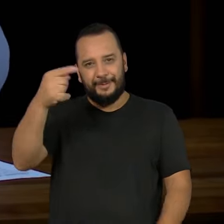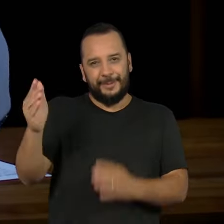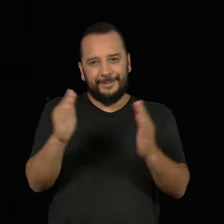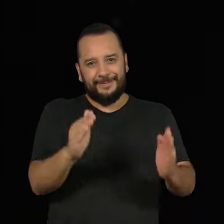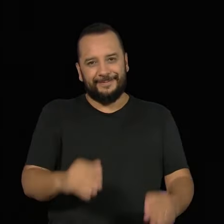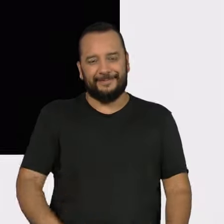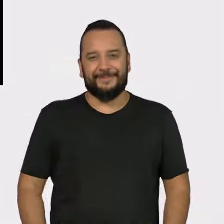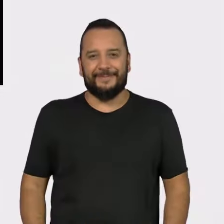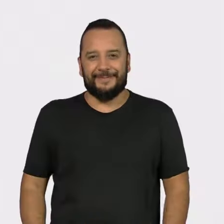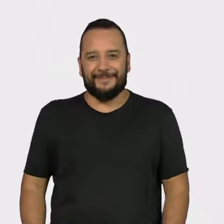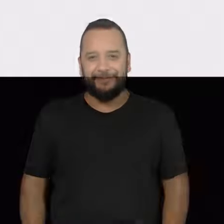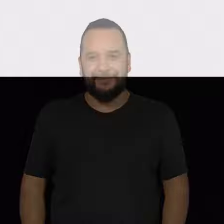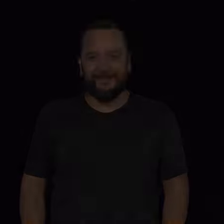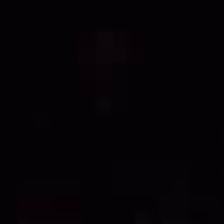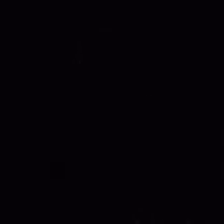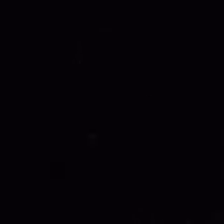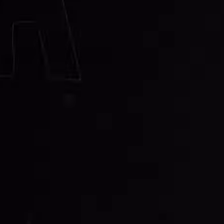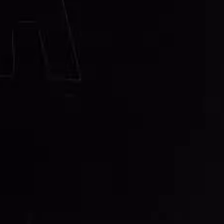Até